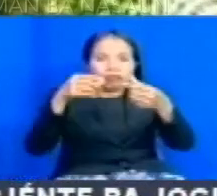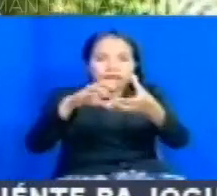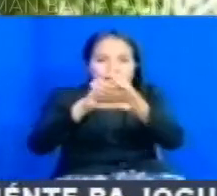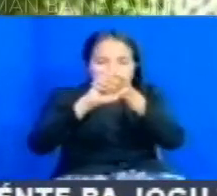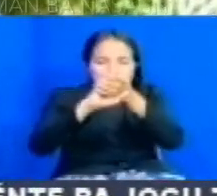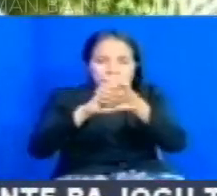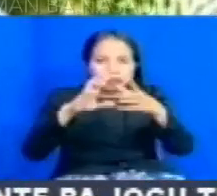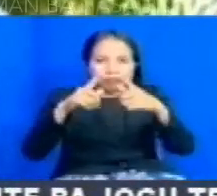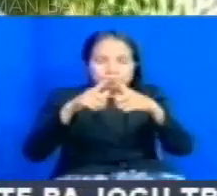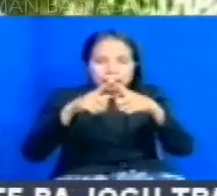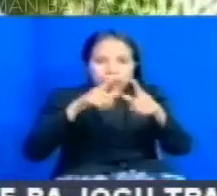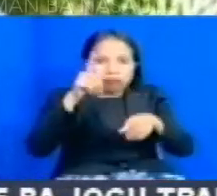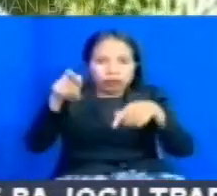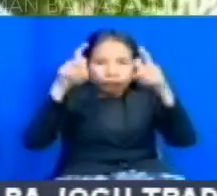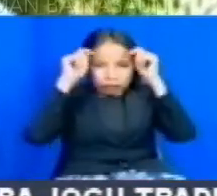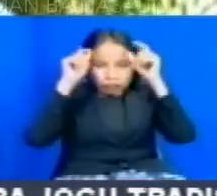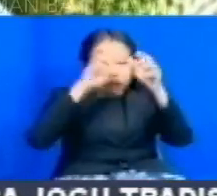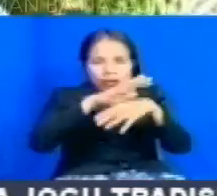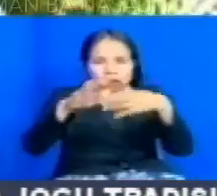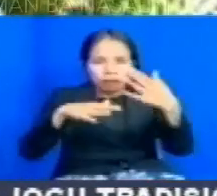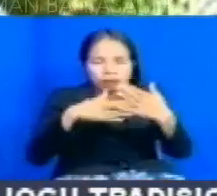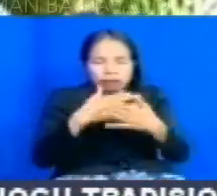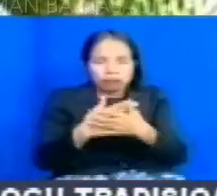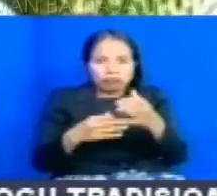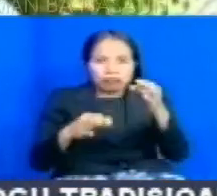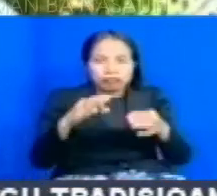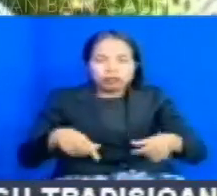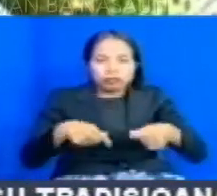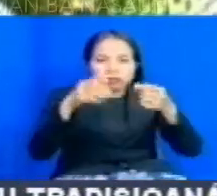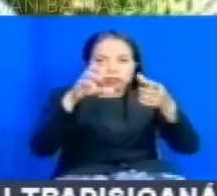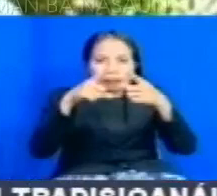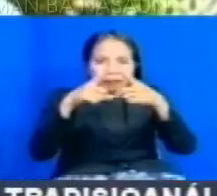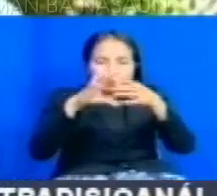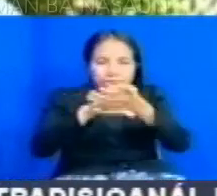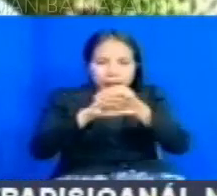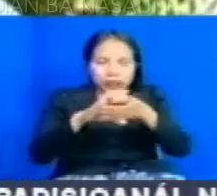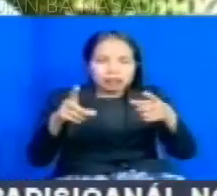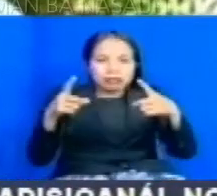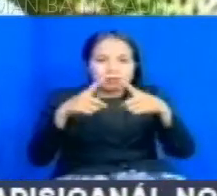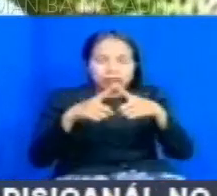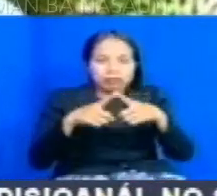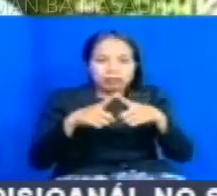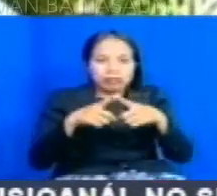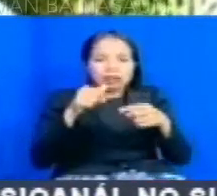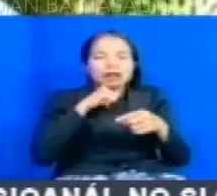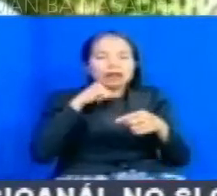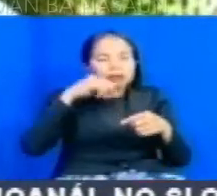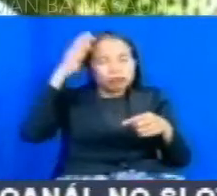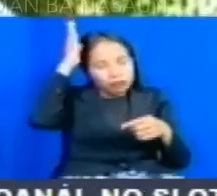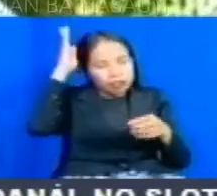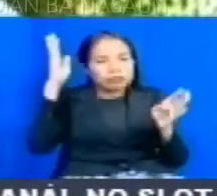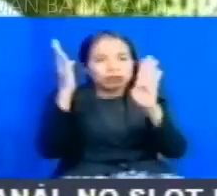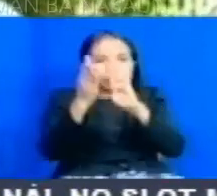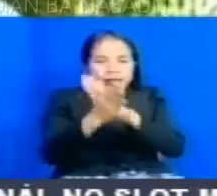povo Timor-Leste Tomac e do nemo foi parabéns ba itean ambis me saina kardial